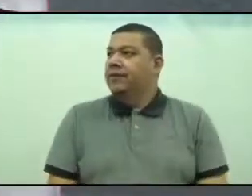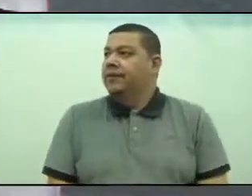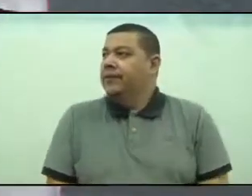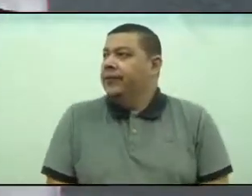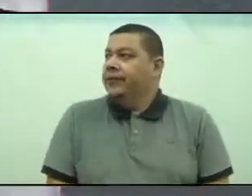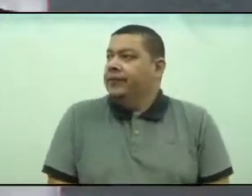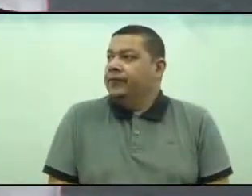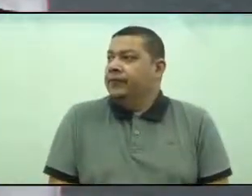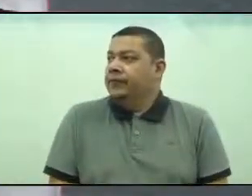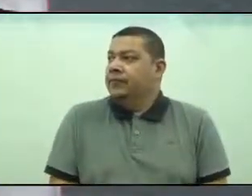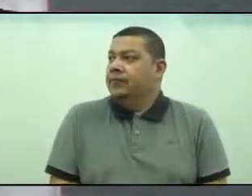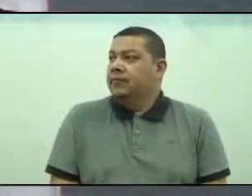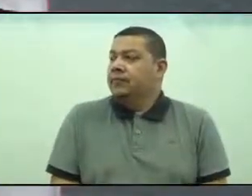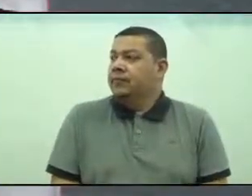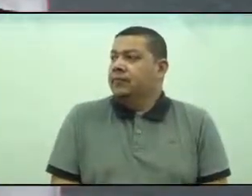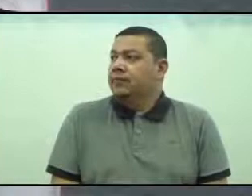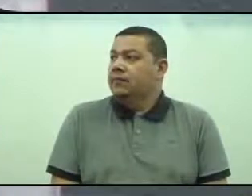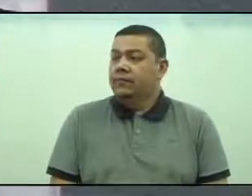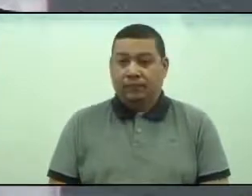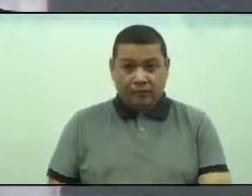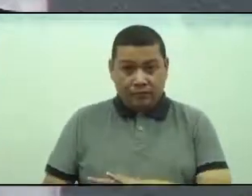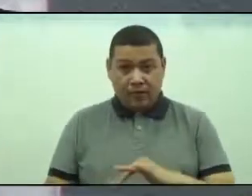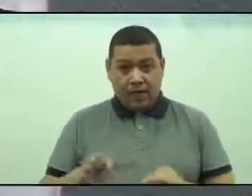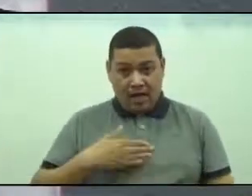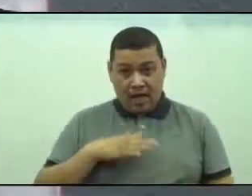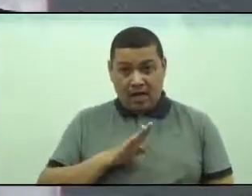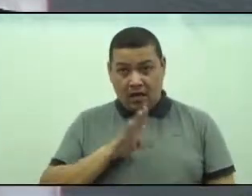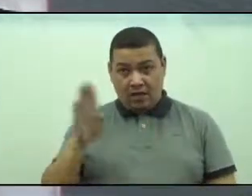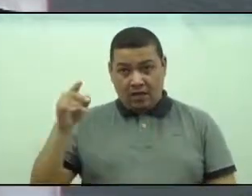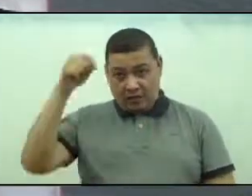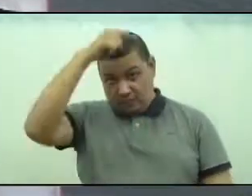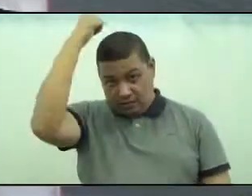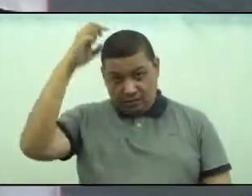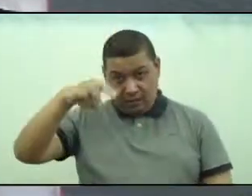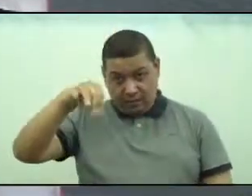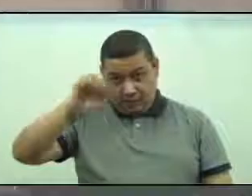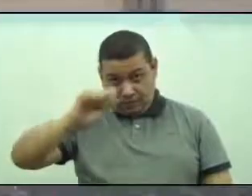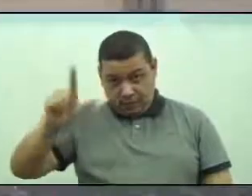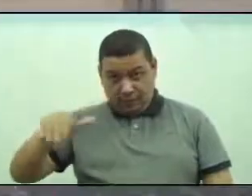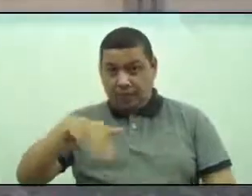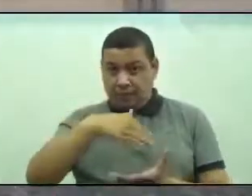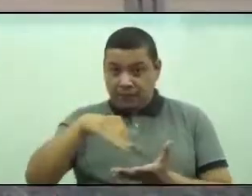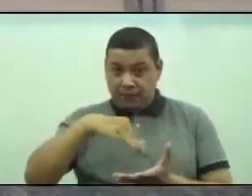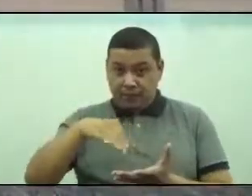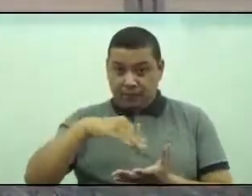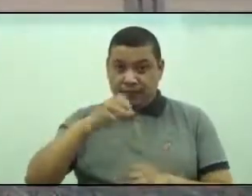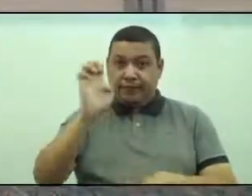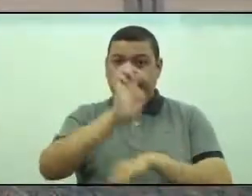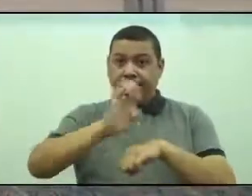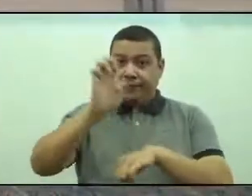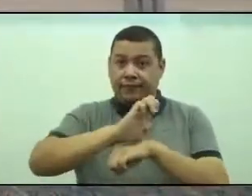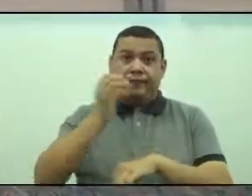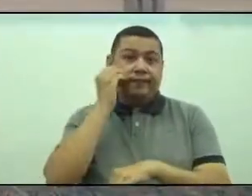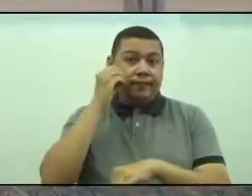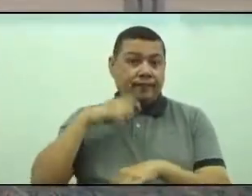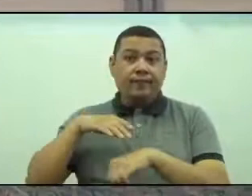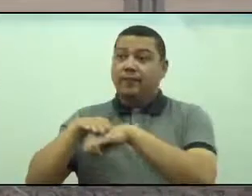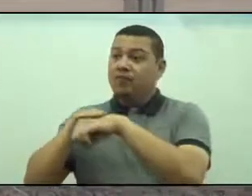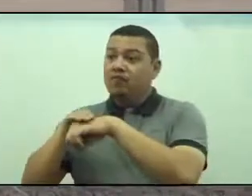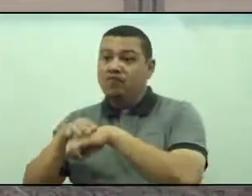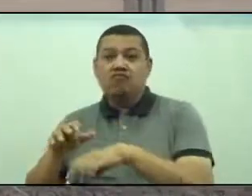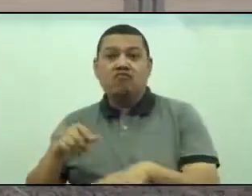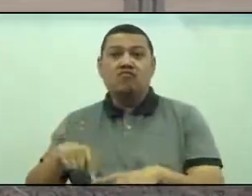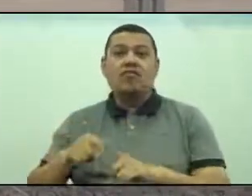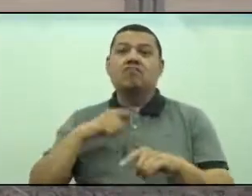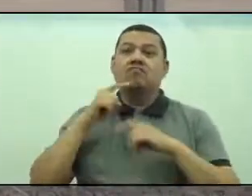não, vereador. Estava em São Miguel, vereador. Fernando Máximo estava lá, eu tentei falar com ele, mas não teve jeito de conversar com ele em